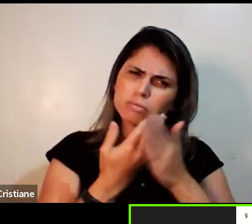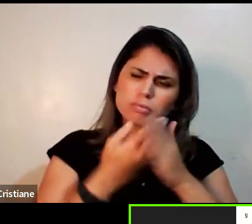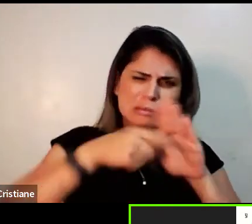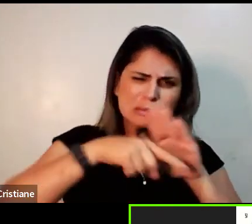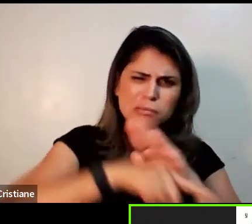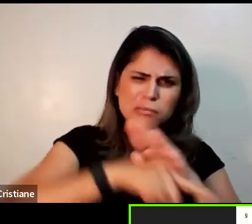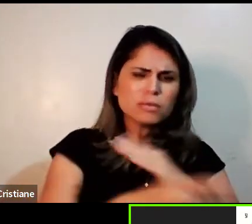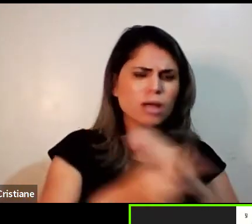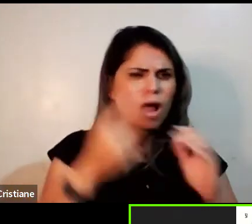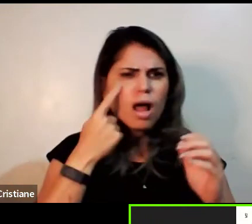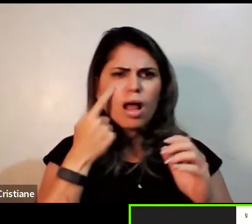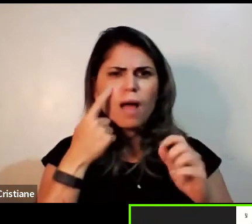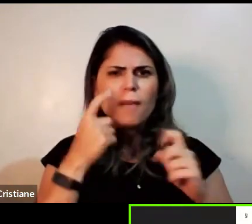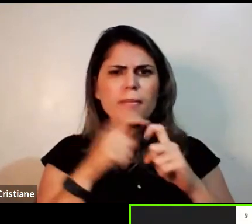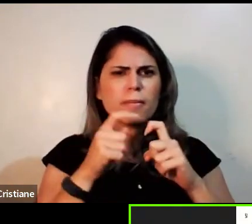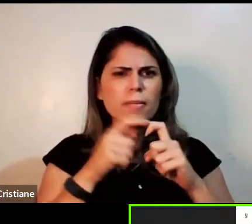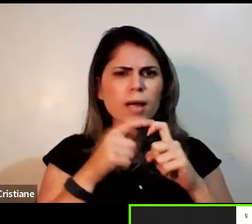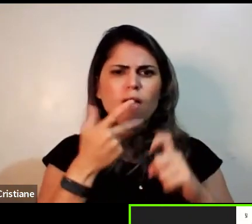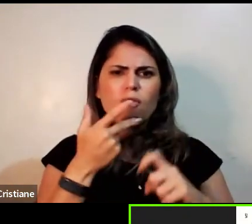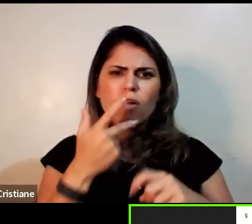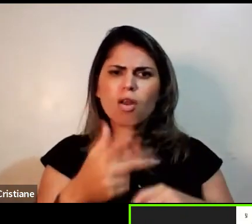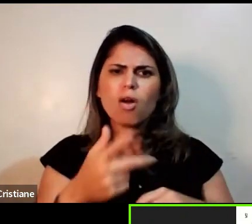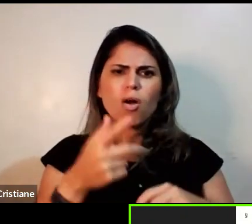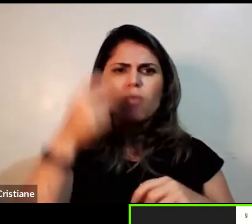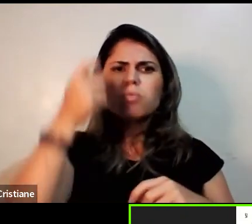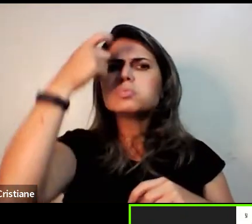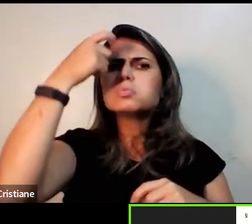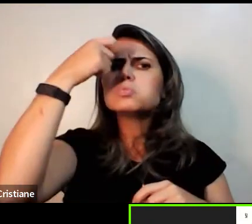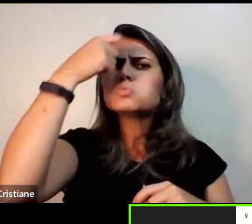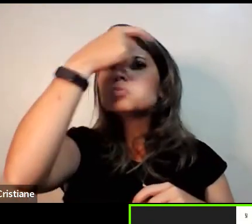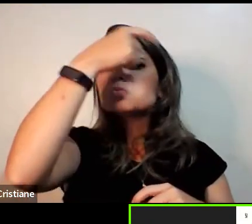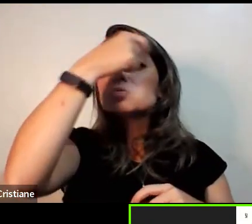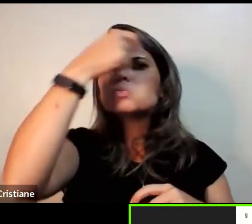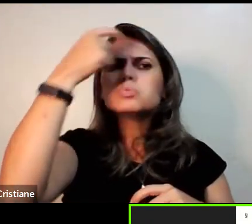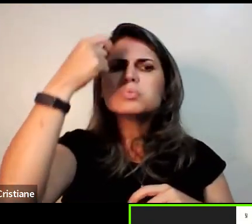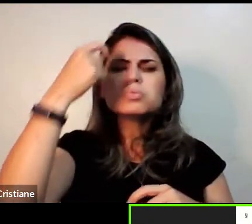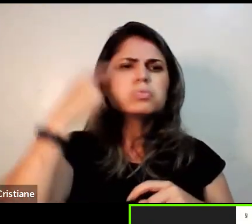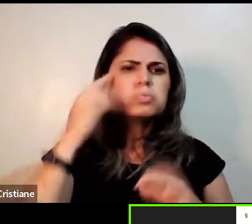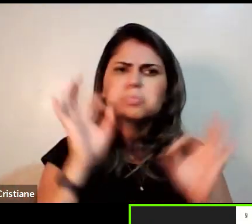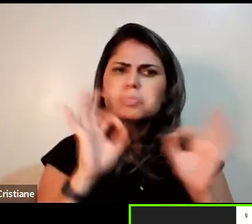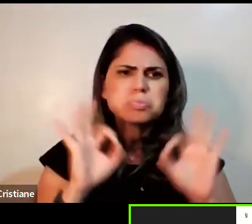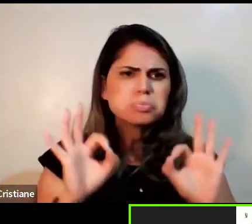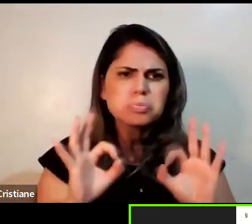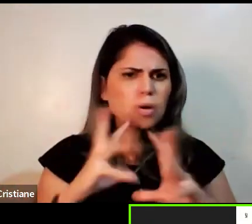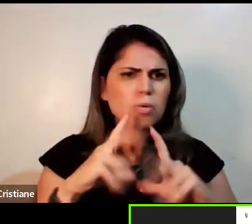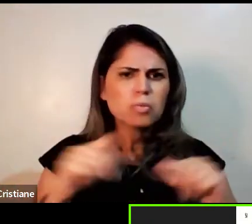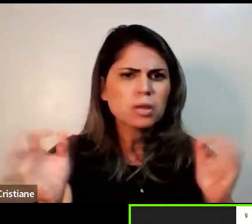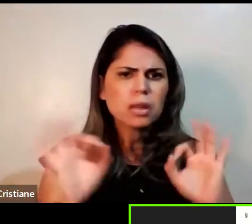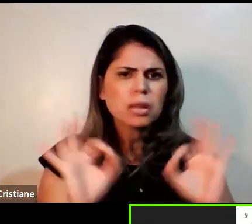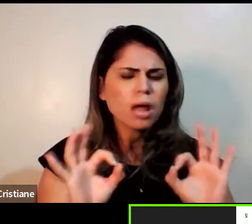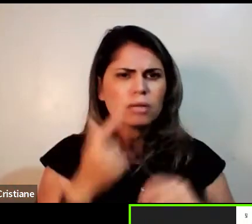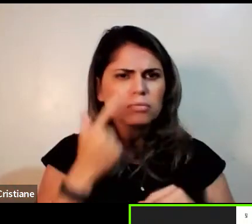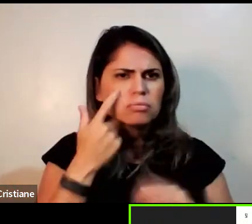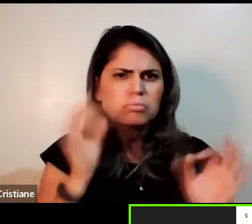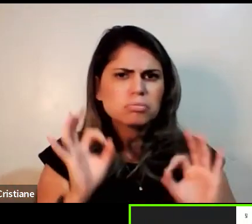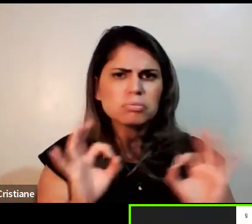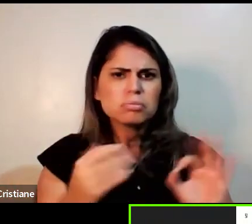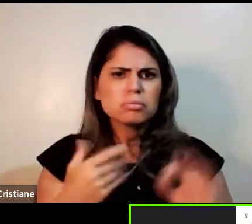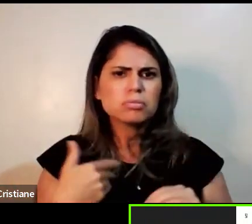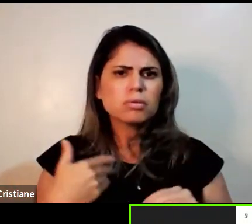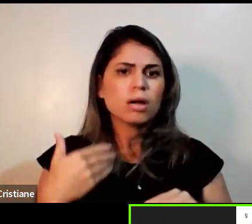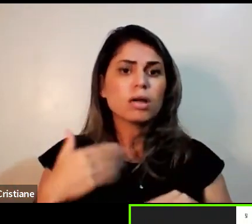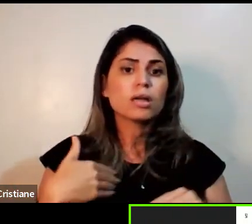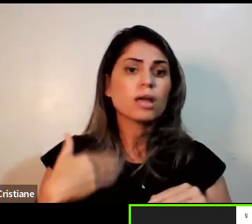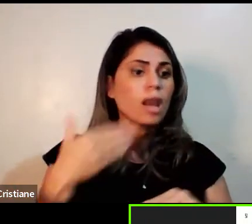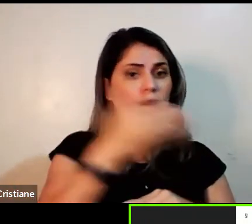porque eu não estou entendendo, glaucoma não tem cura, à vista da medicina convencional, mas você está curada, porque eu estou vendo glaucoma. Ela fez